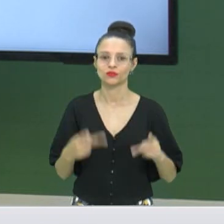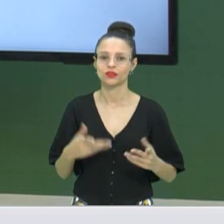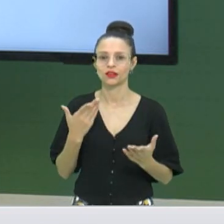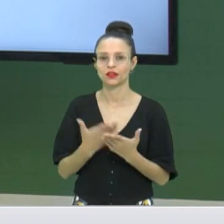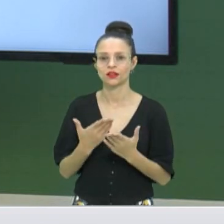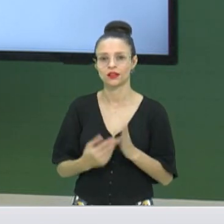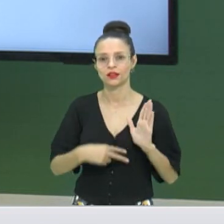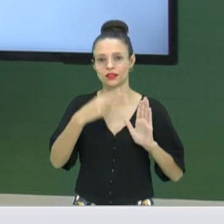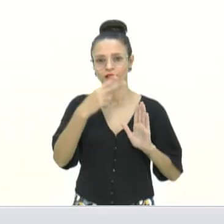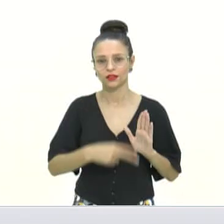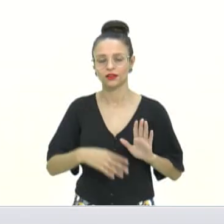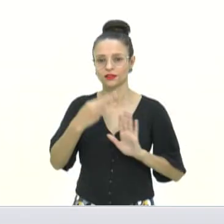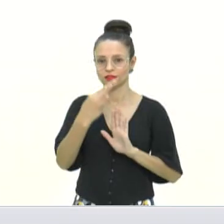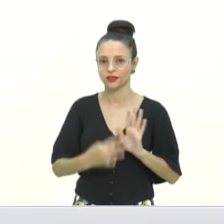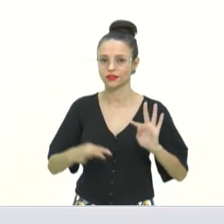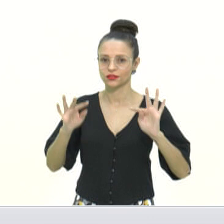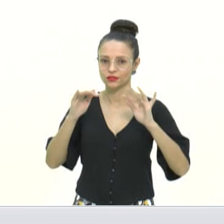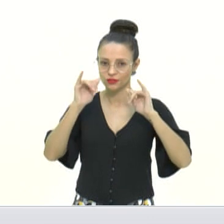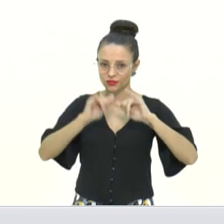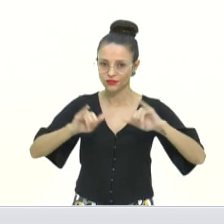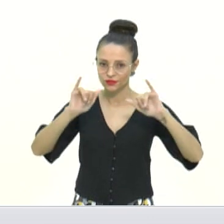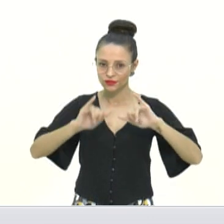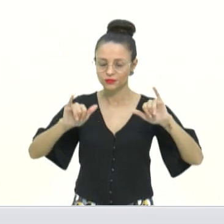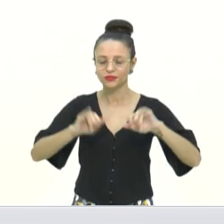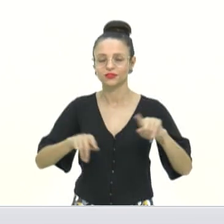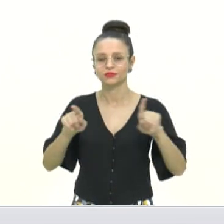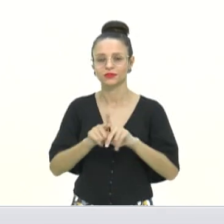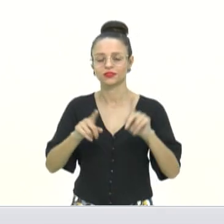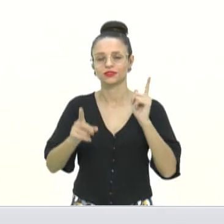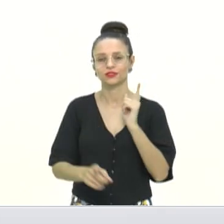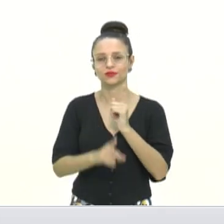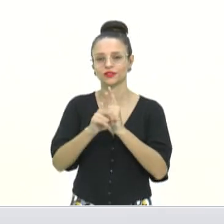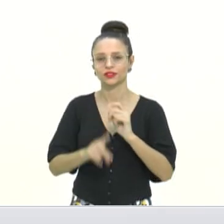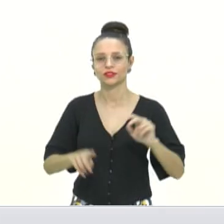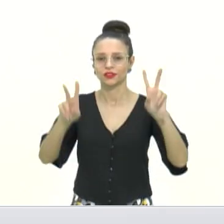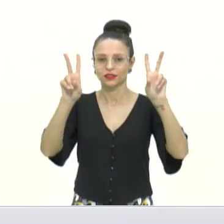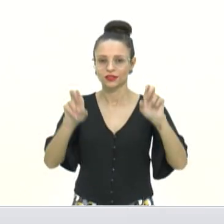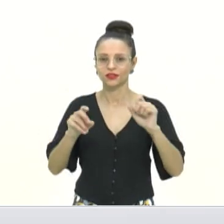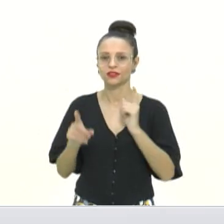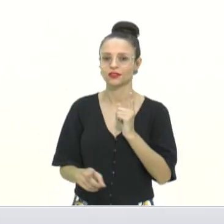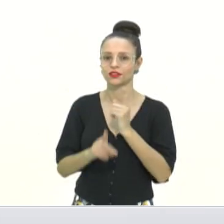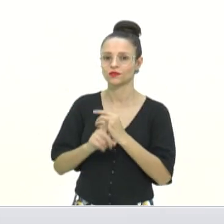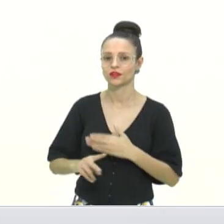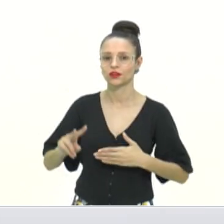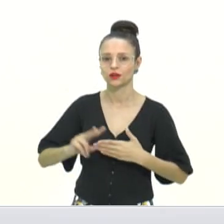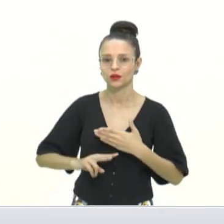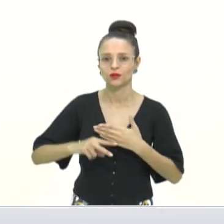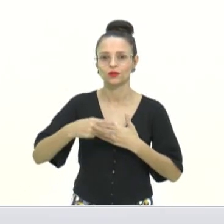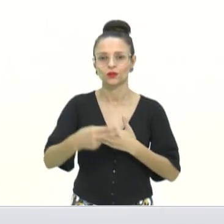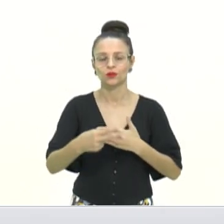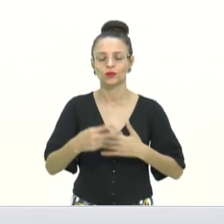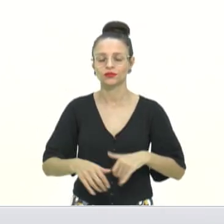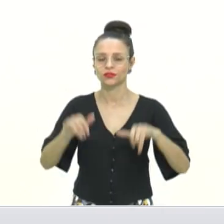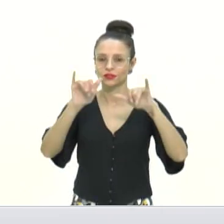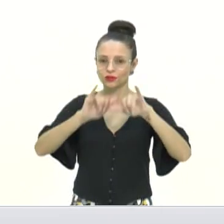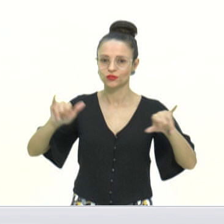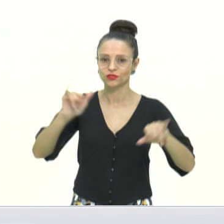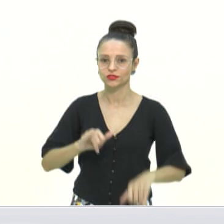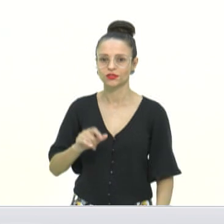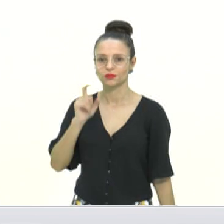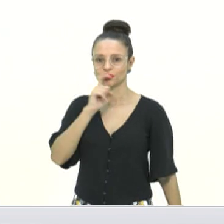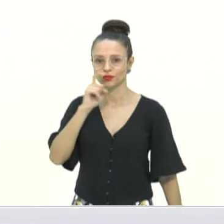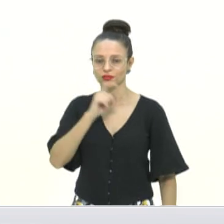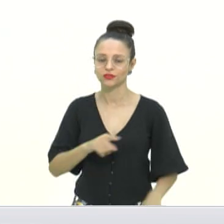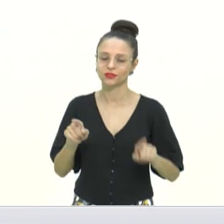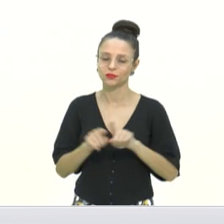vamos ler texto informativo, nós vamos identificar o tema, nós vamos identificar as consequências de uma notícia mentirosa e pesquisar